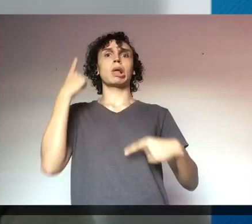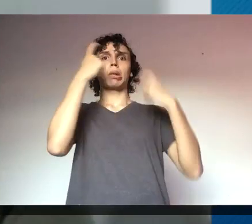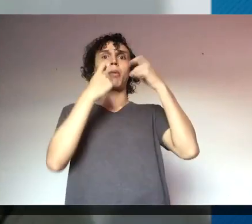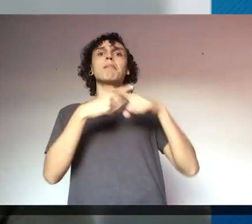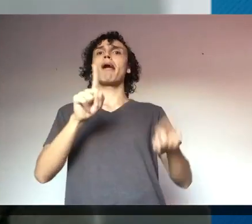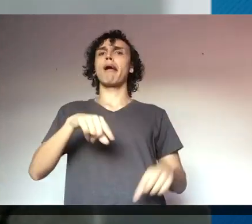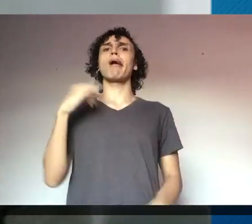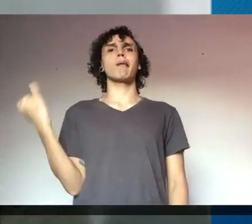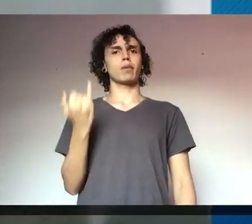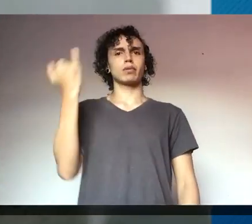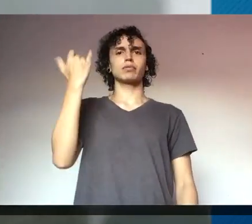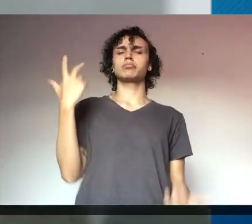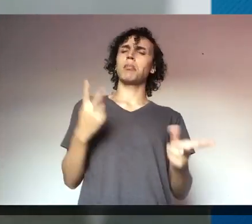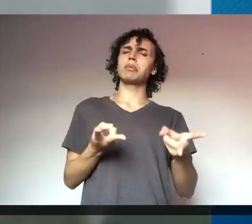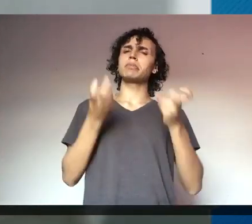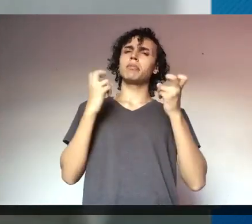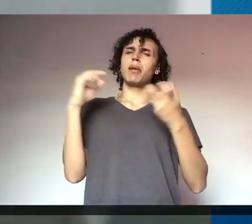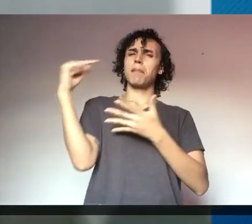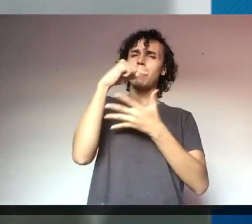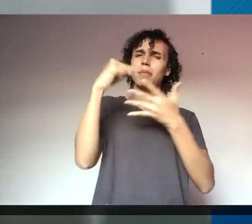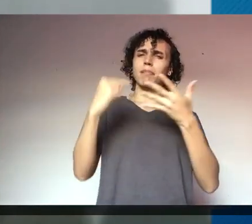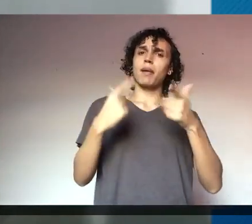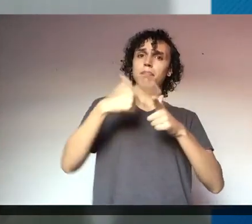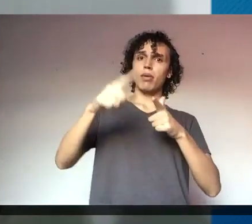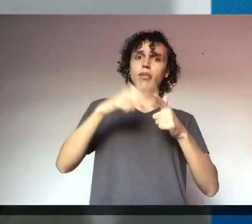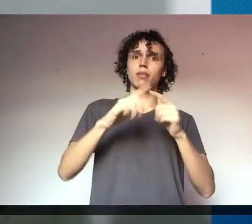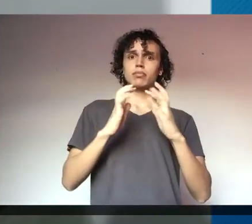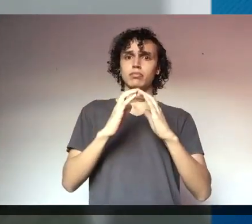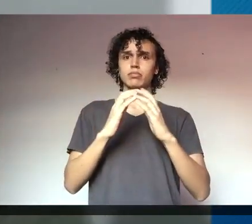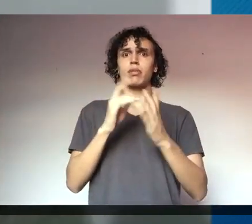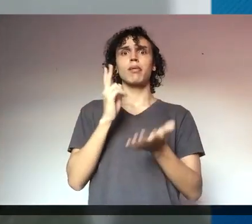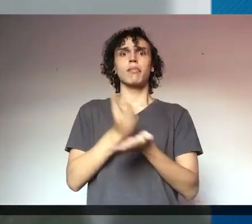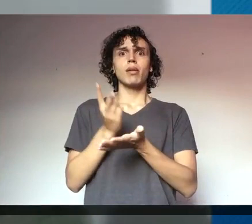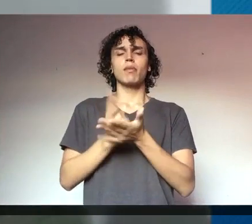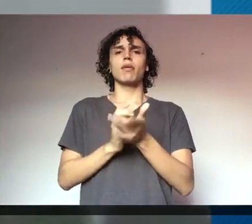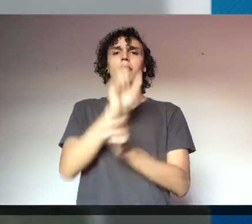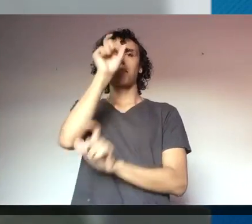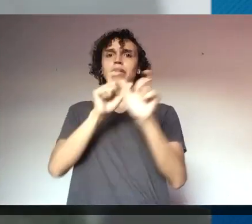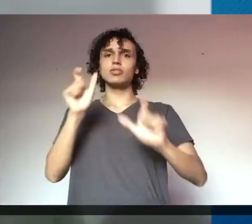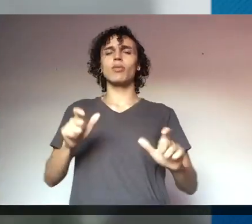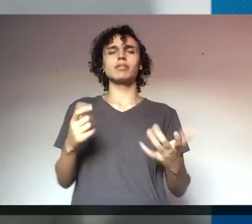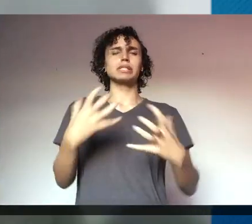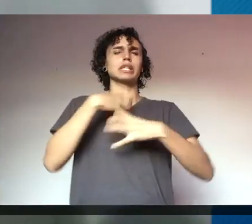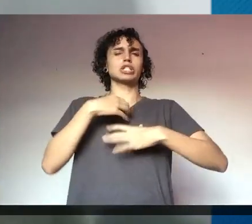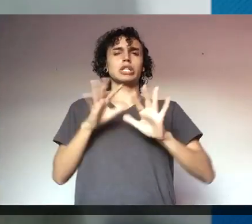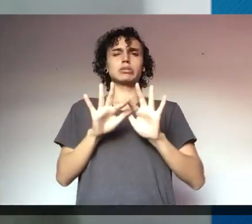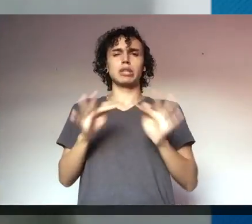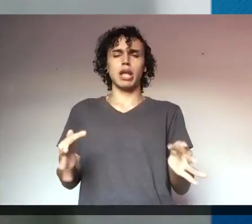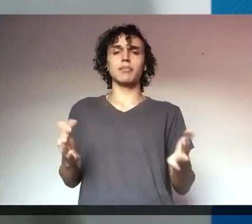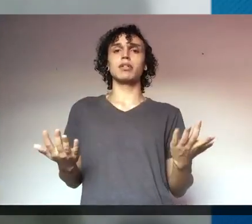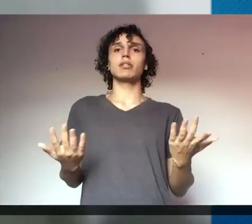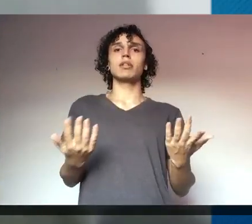mas importantíssimo, para a gente ver que todas essas alterações neurológicas que estamos vendo, mesmo em